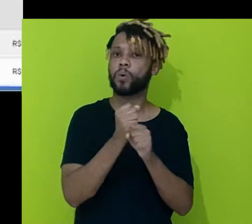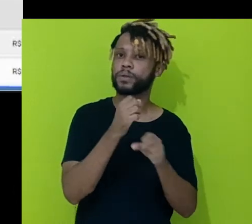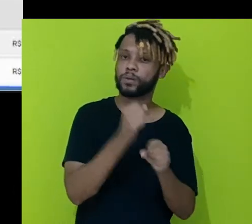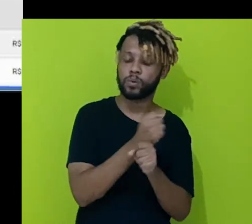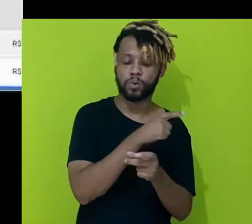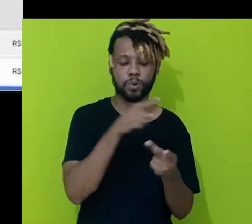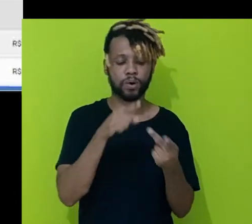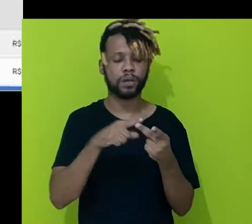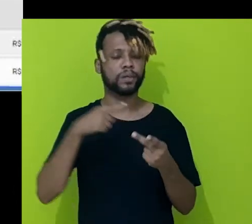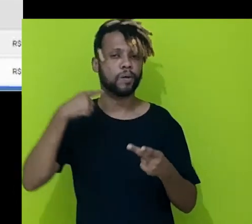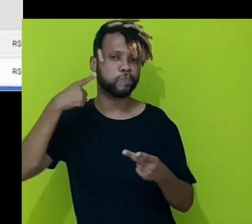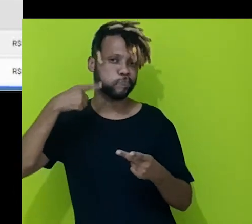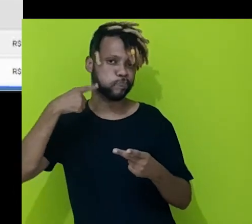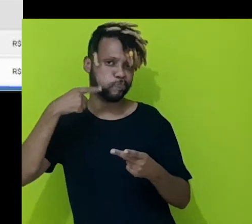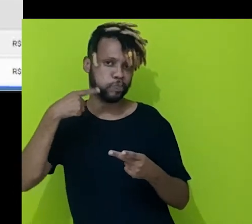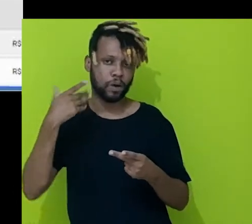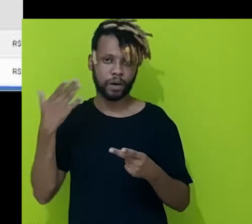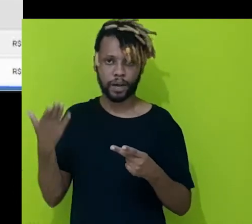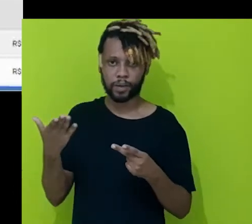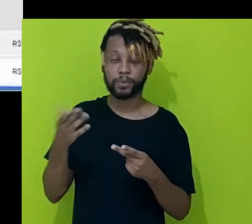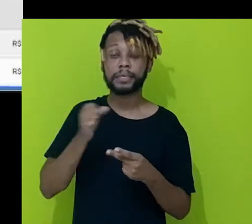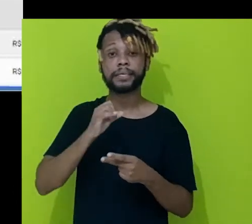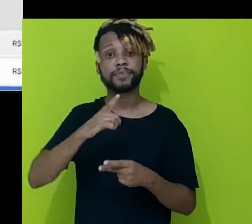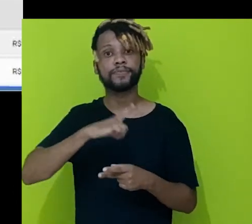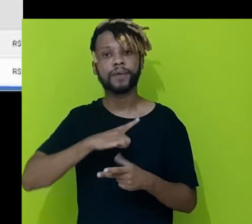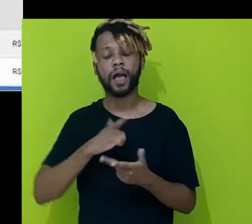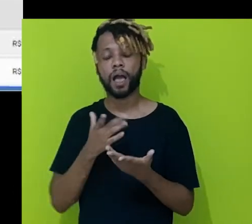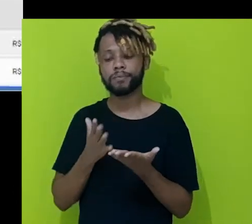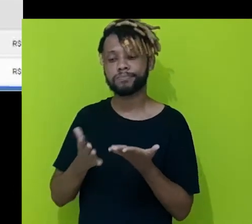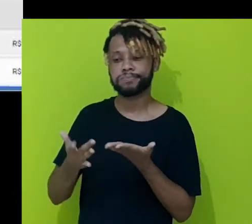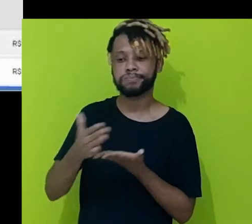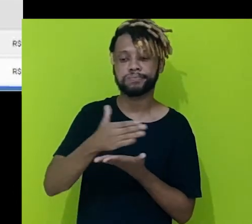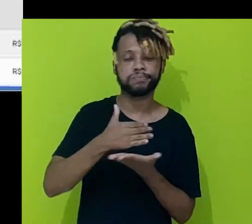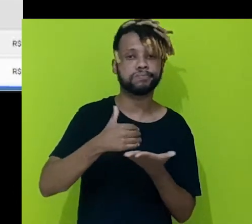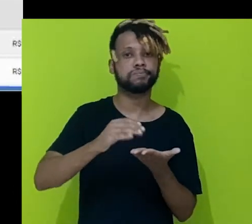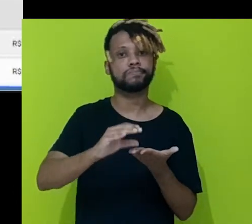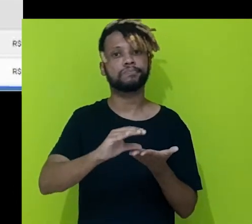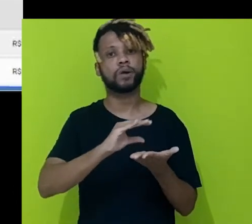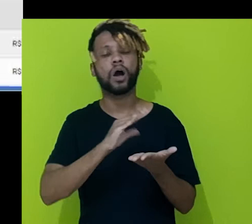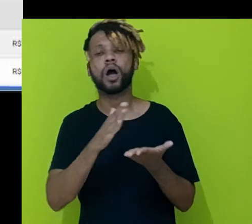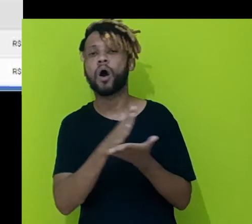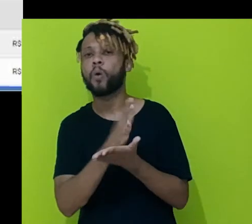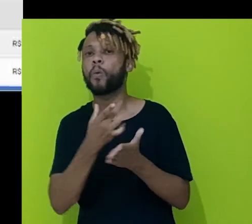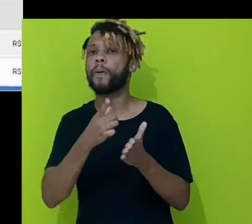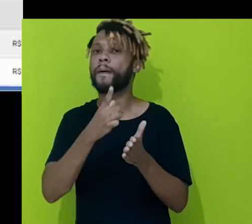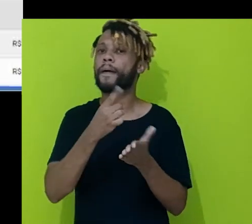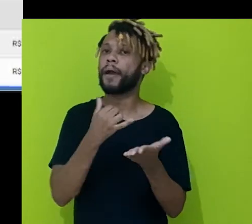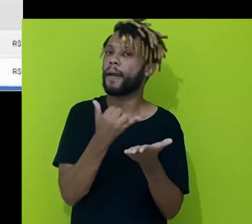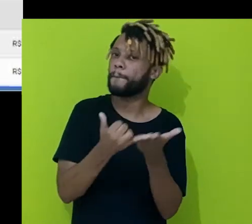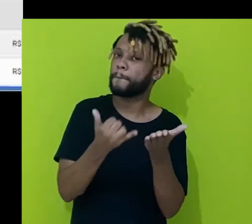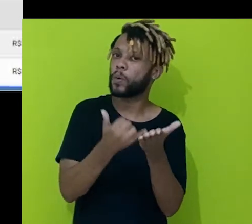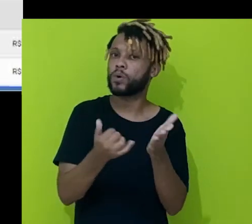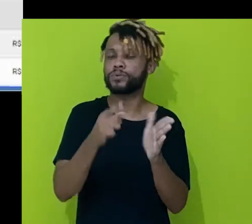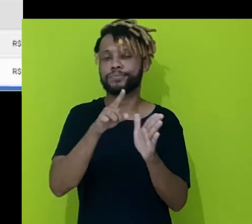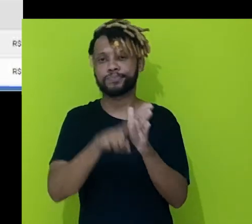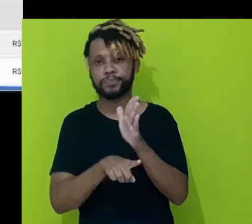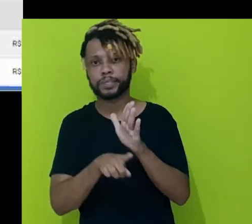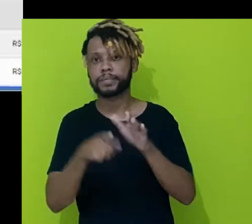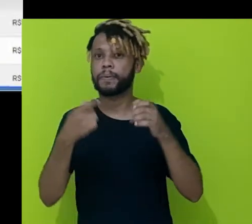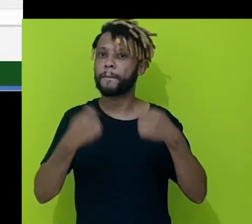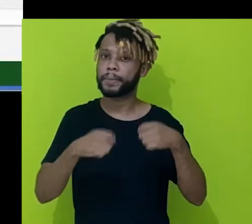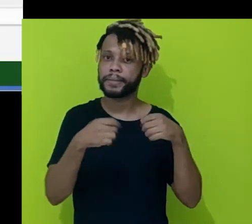advogado. E aqui, caso existam recolhimentos de algum imposto que você precise